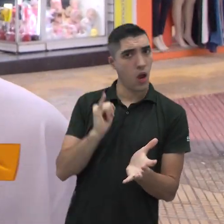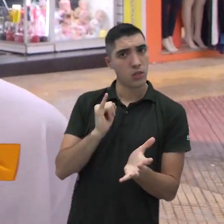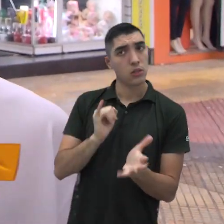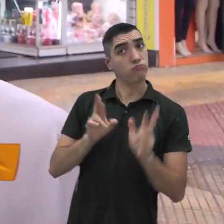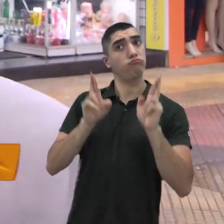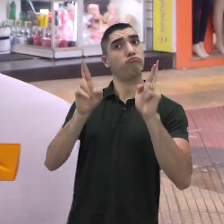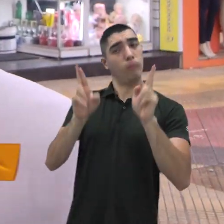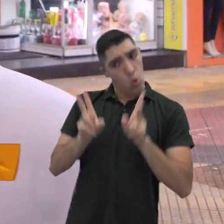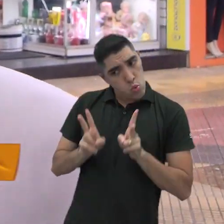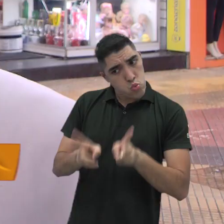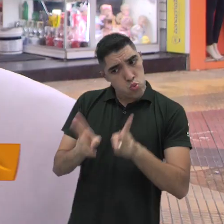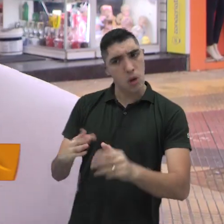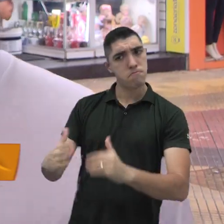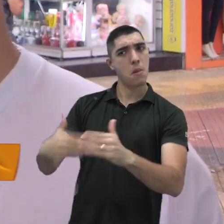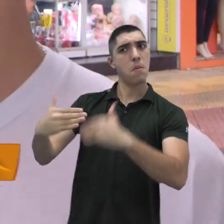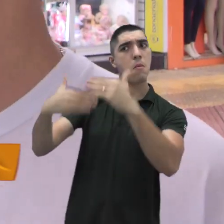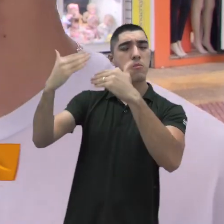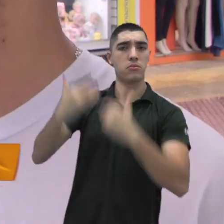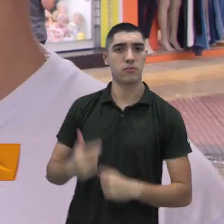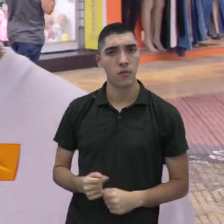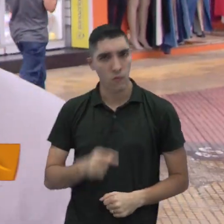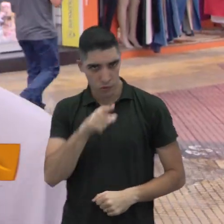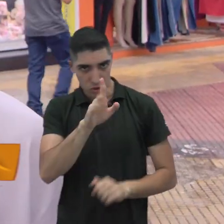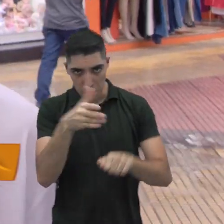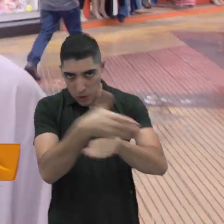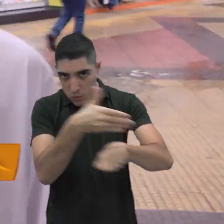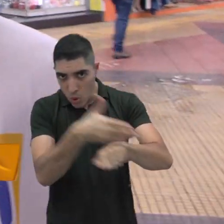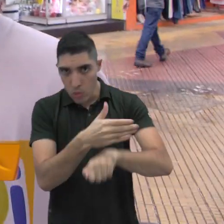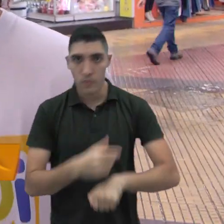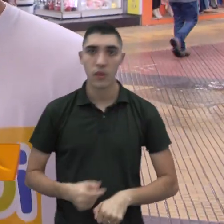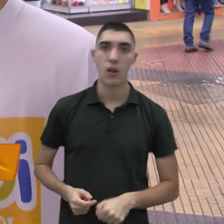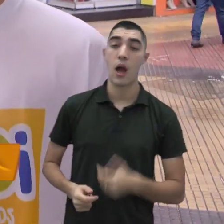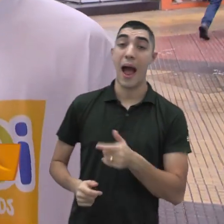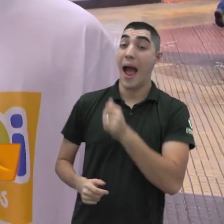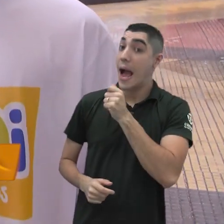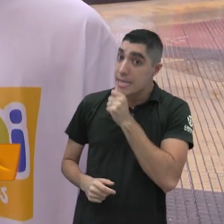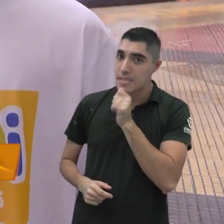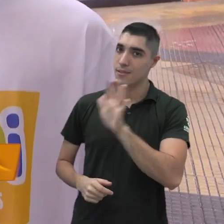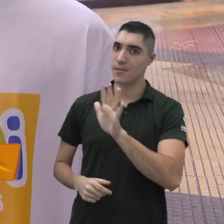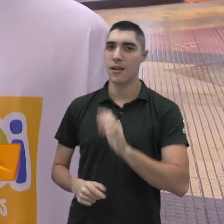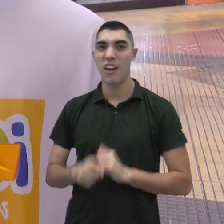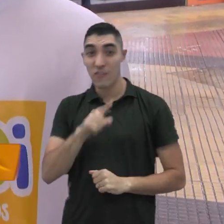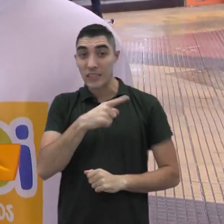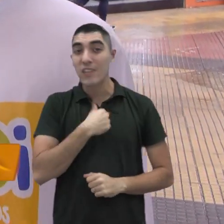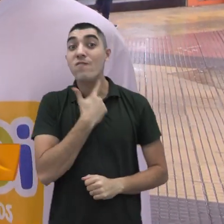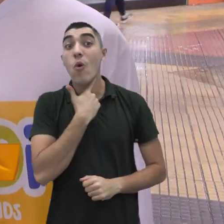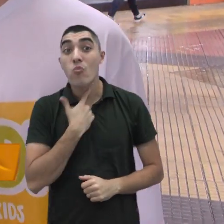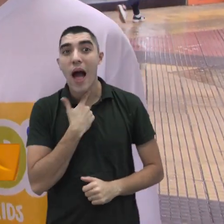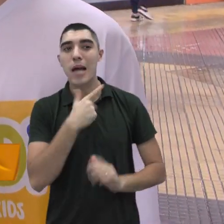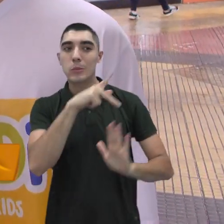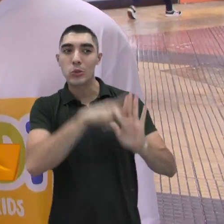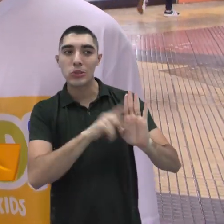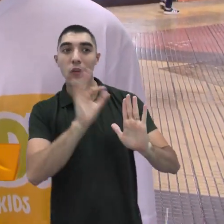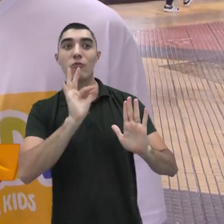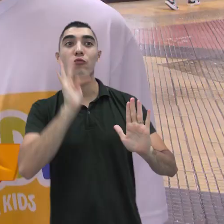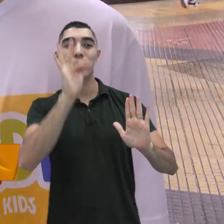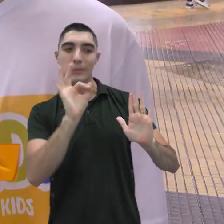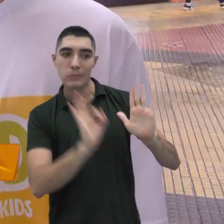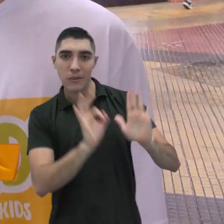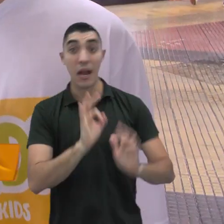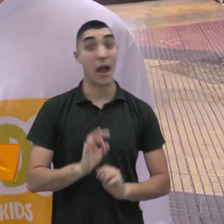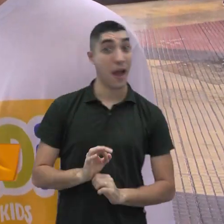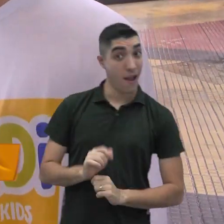que continue cada vez se expandindo mais, tá ligado? Já participou de alguma? Ainda não. Mas... Pensa em inscrever algum